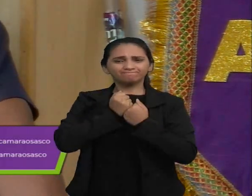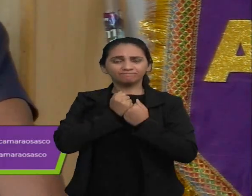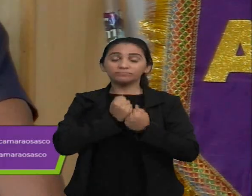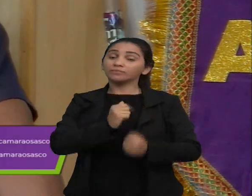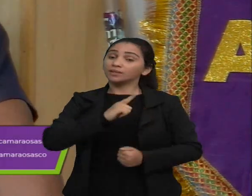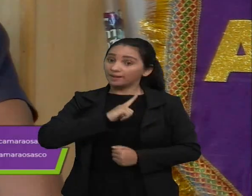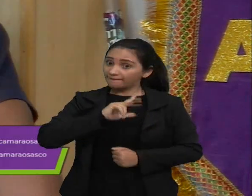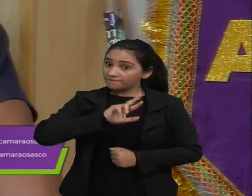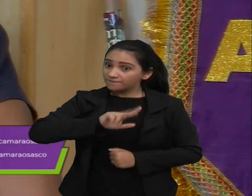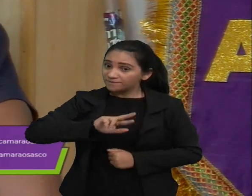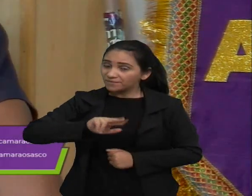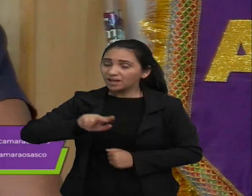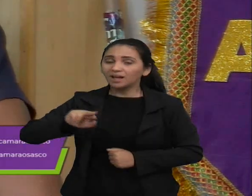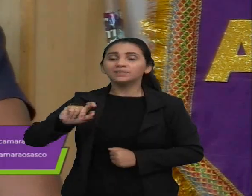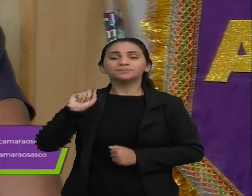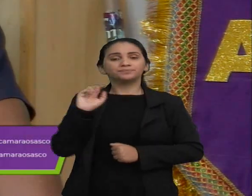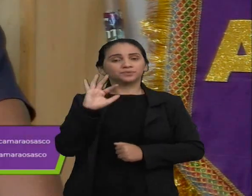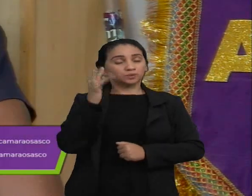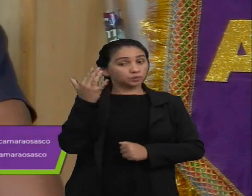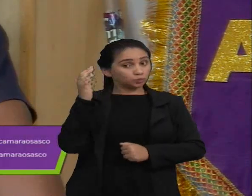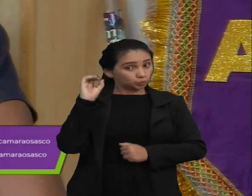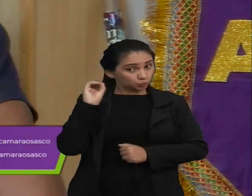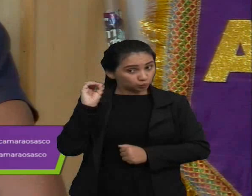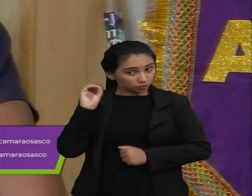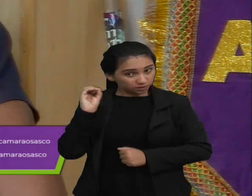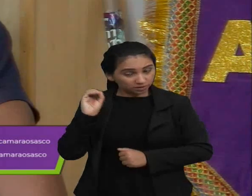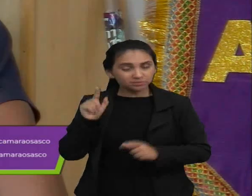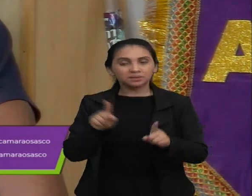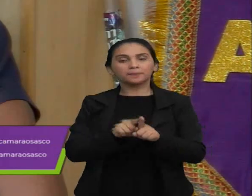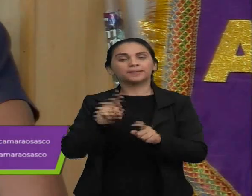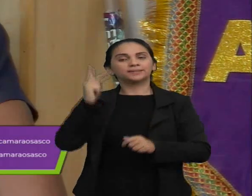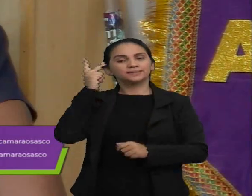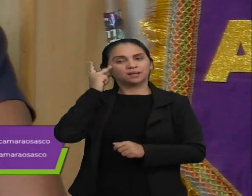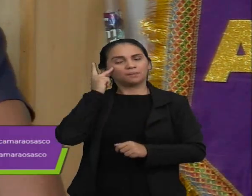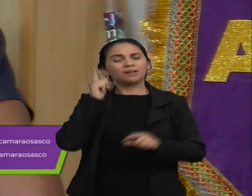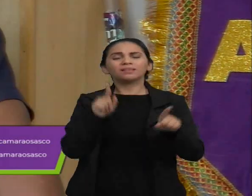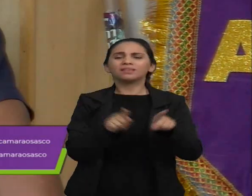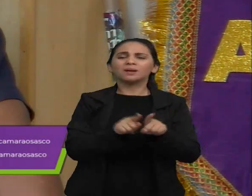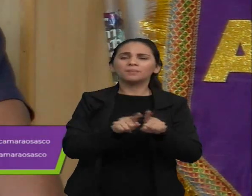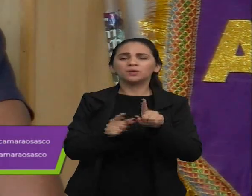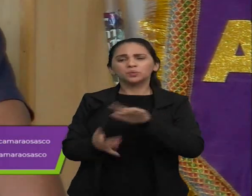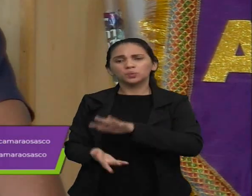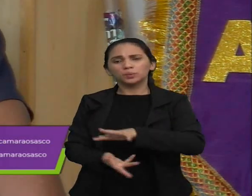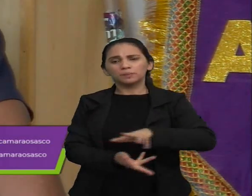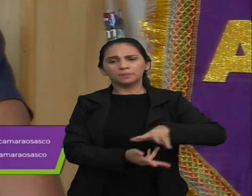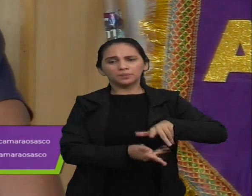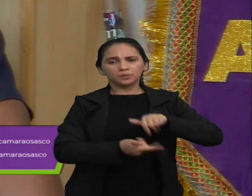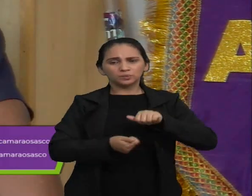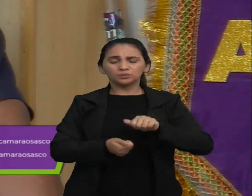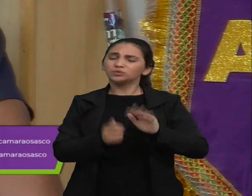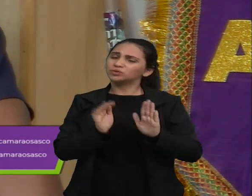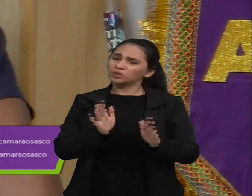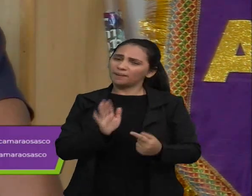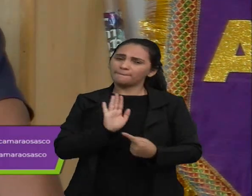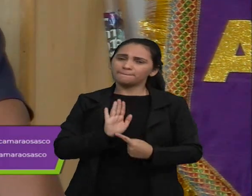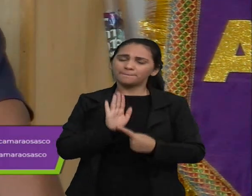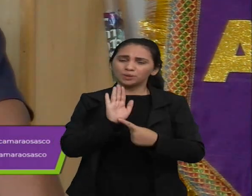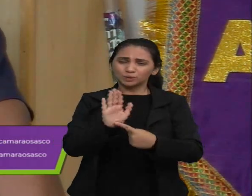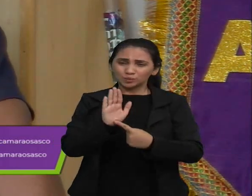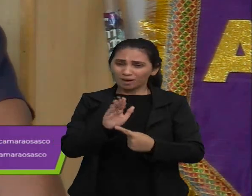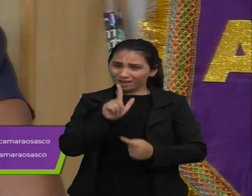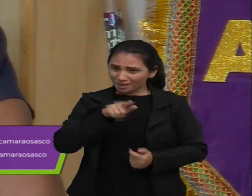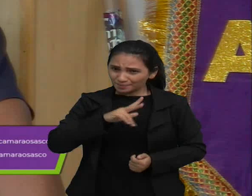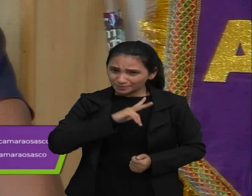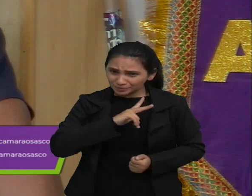que tem na cidade de Osasco de São Paulo e do mundo que mostrou que a privatização não